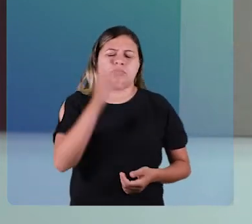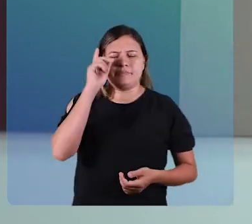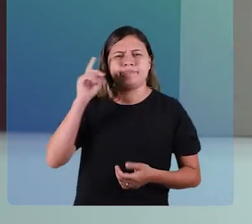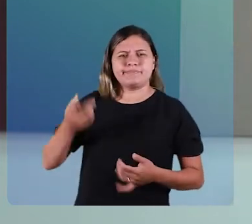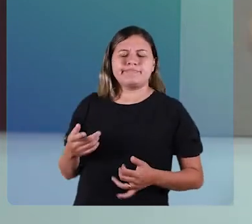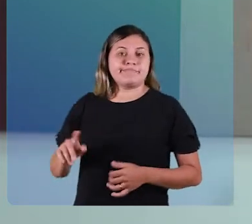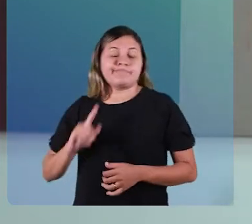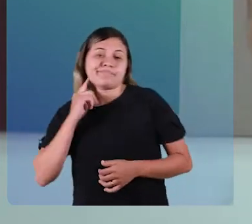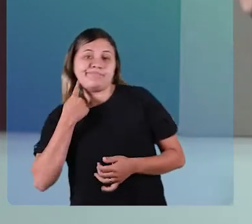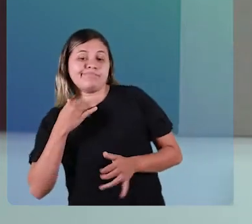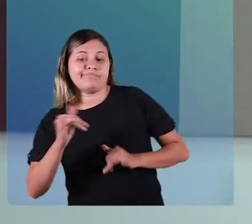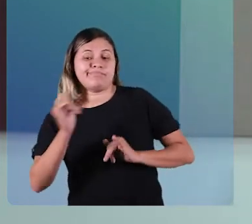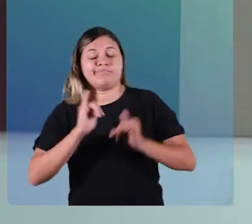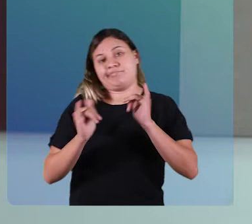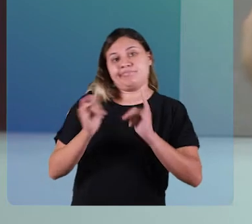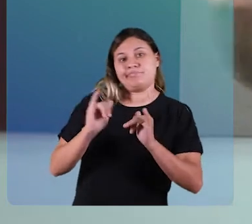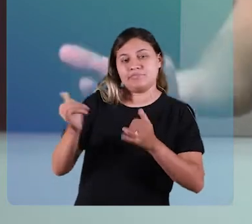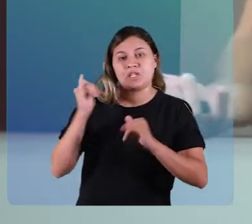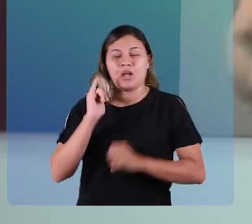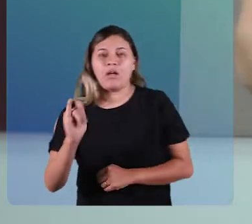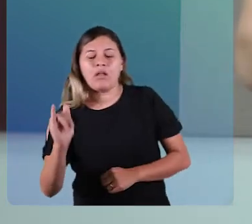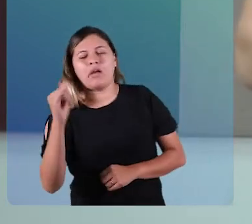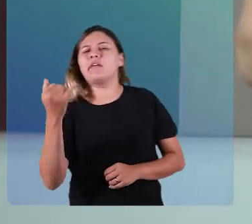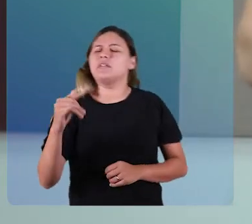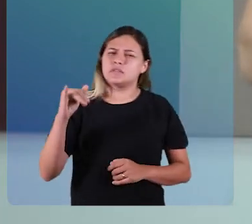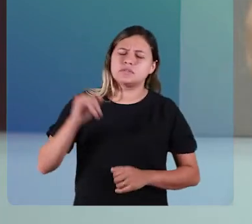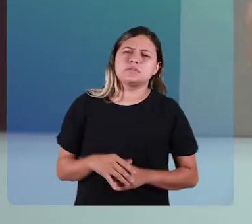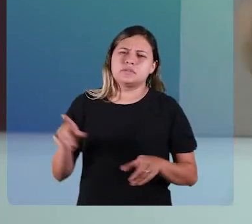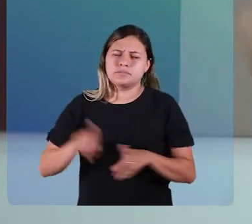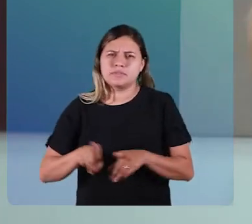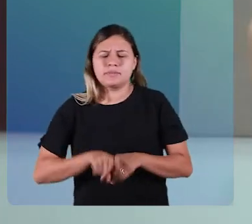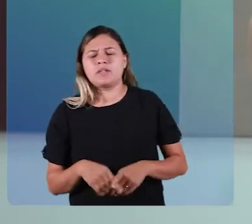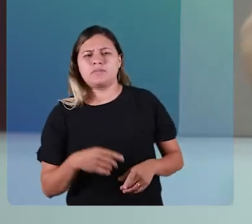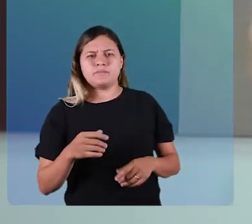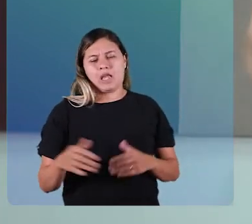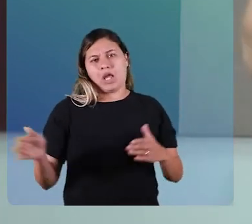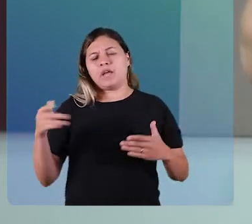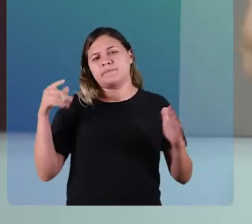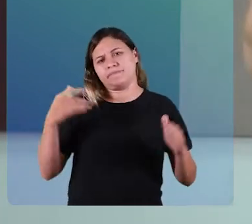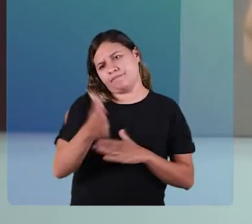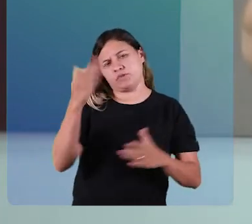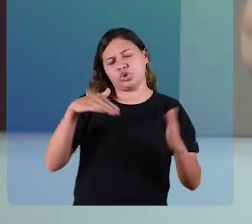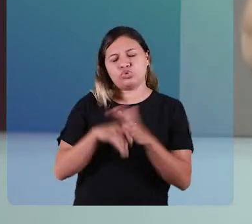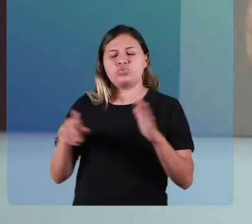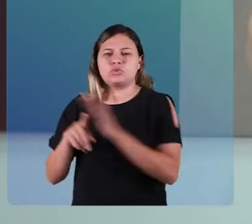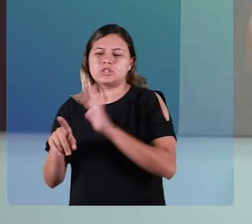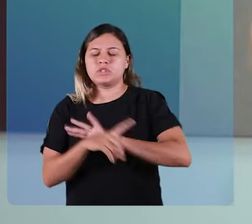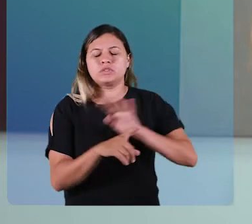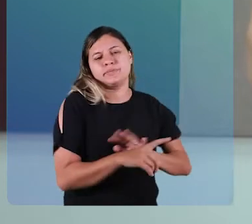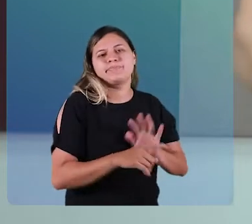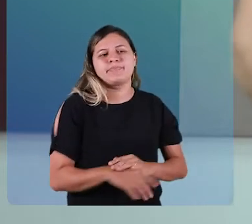poluições que cada tipo de energia também causa, né? E também vamos ao final fazer a resolução de duas questões, tá